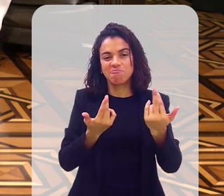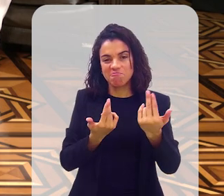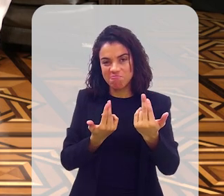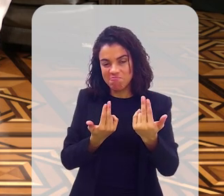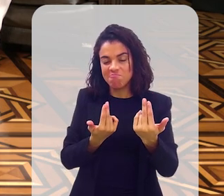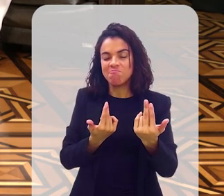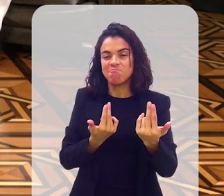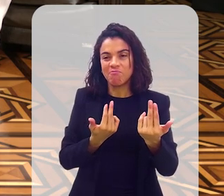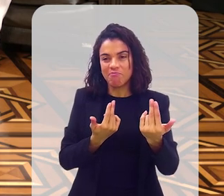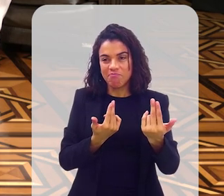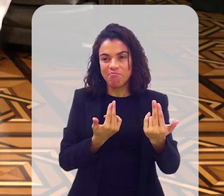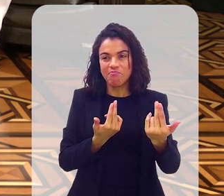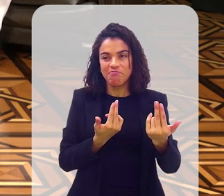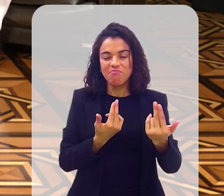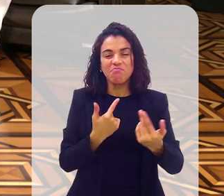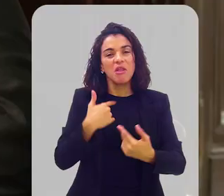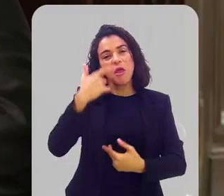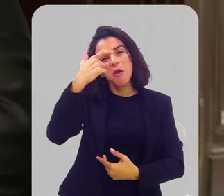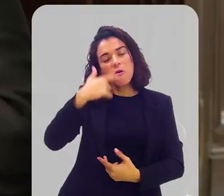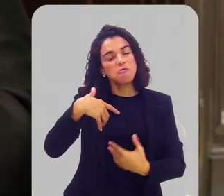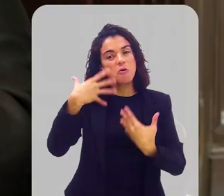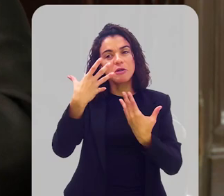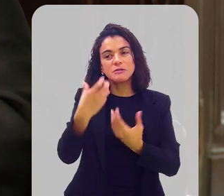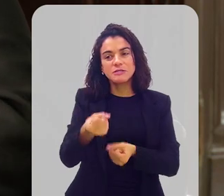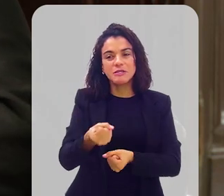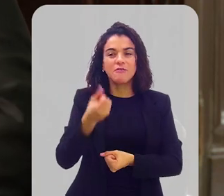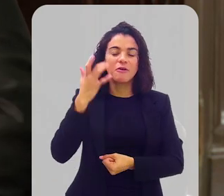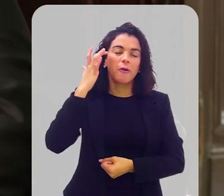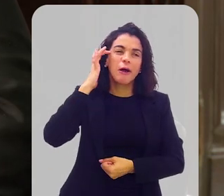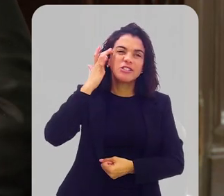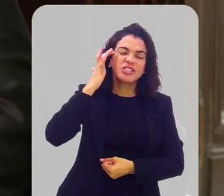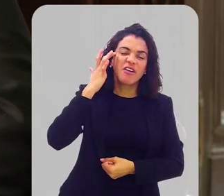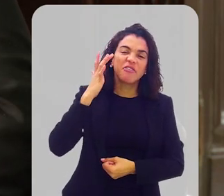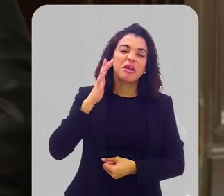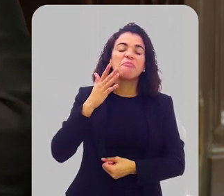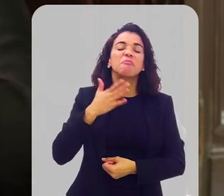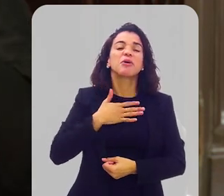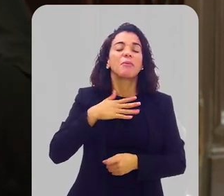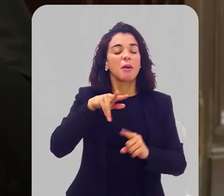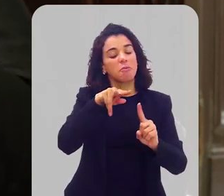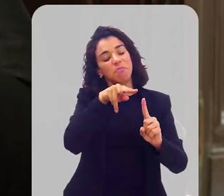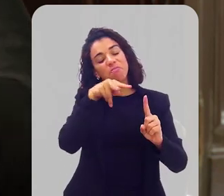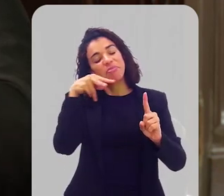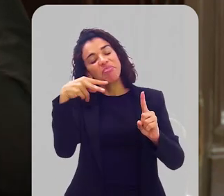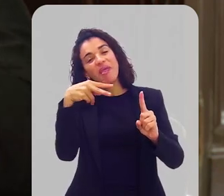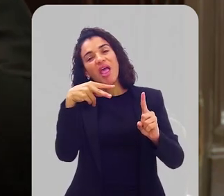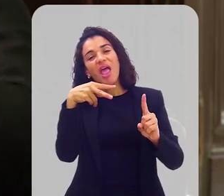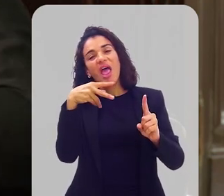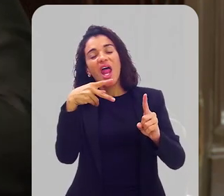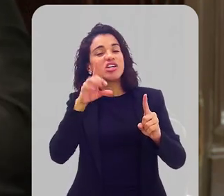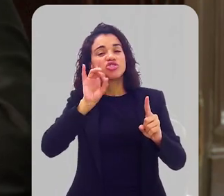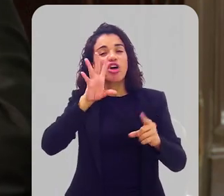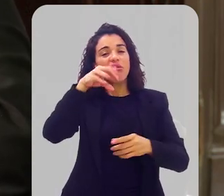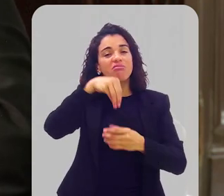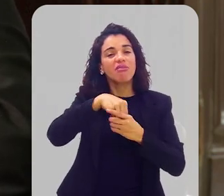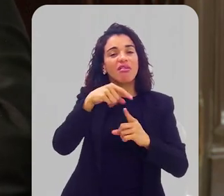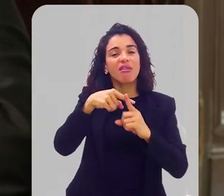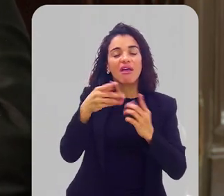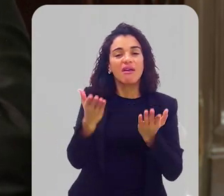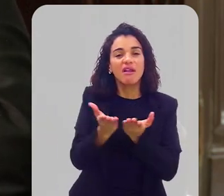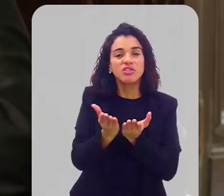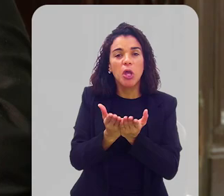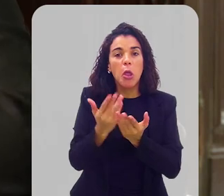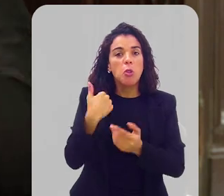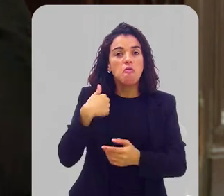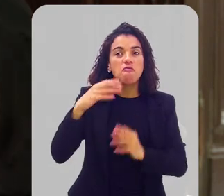menos assim. É, eu não aceitava, eu achava que... A minha visão era só ali, na igreja. Só